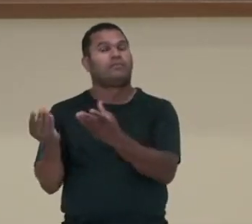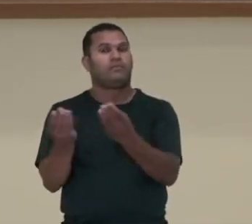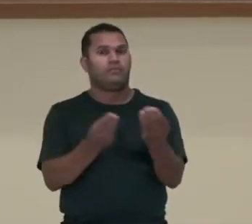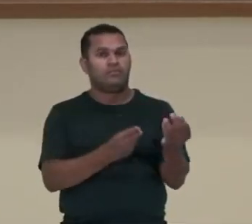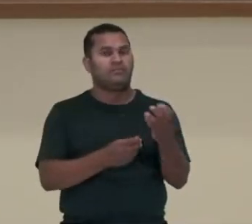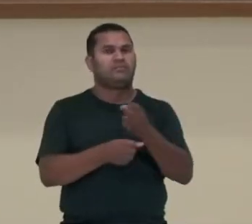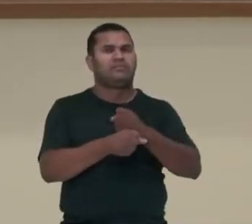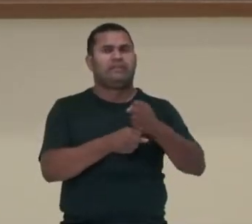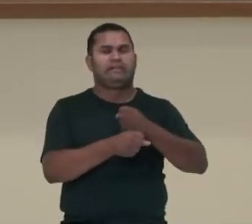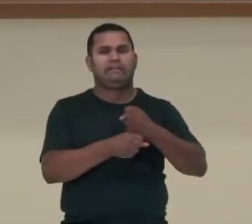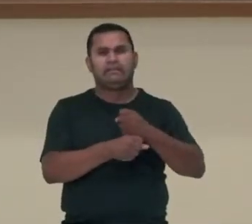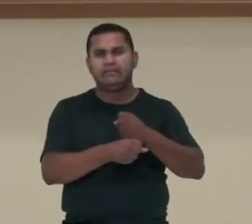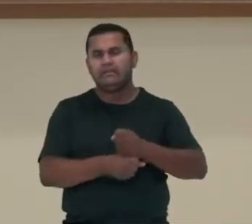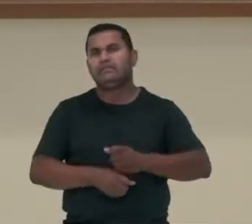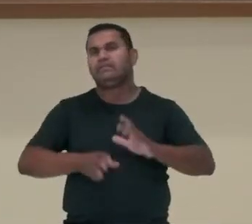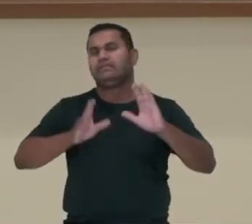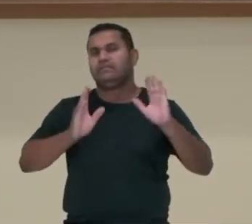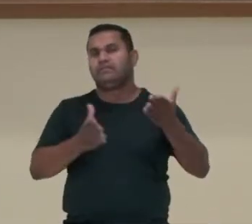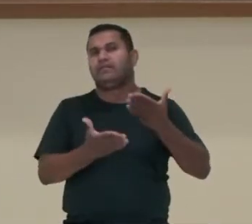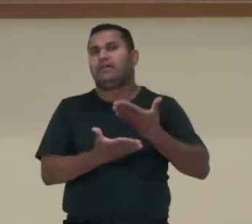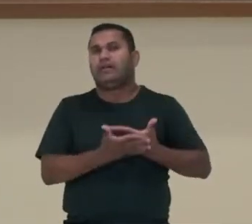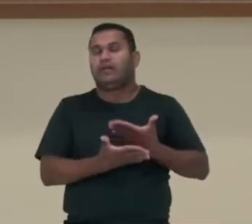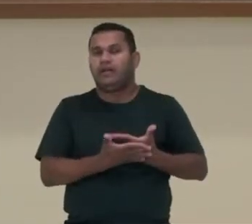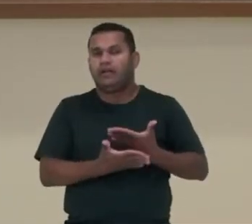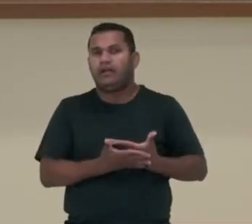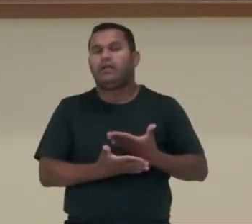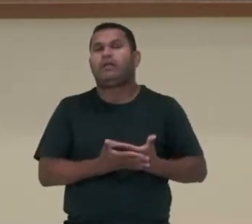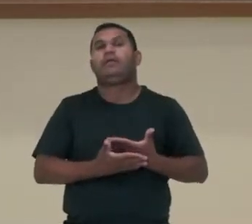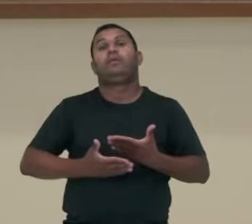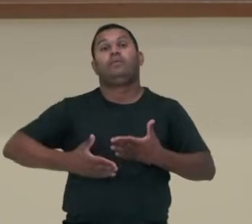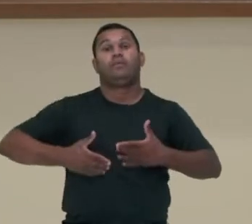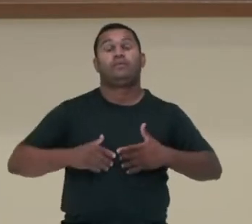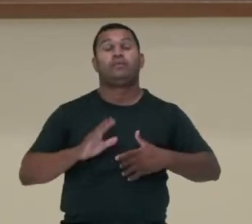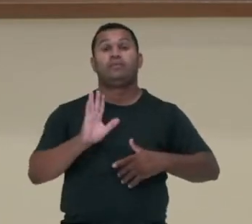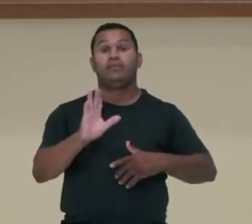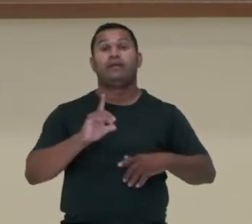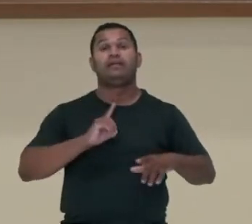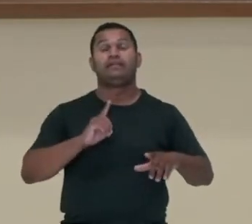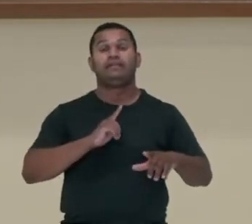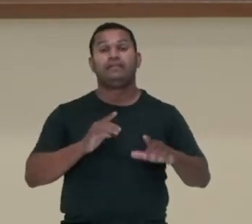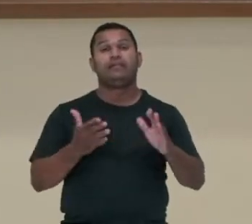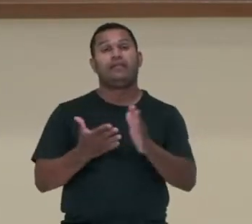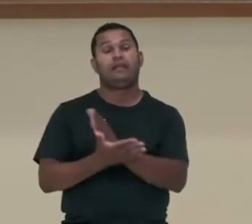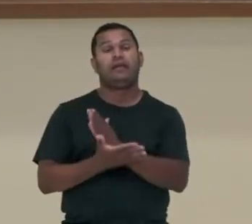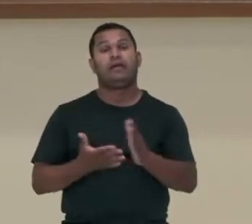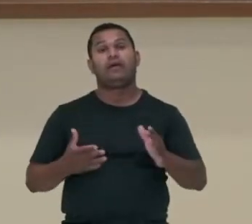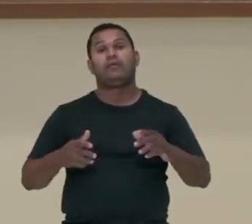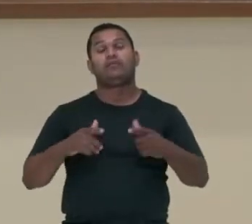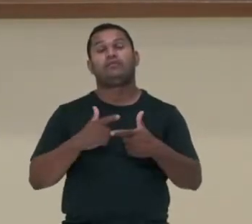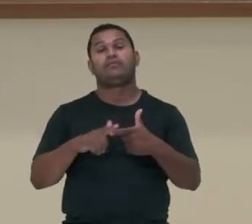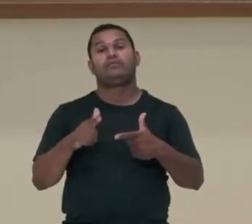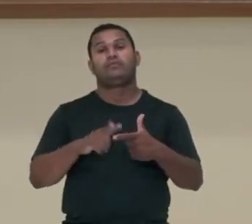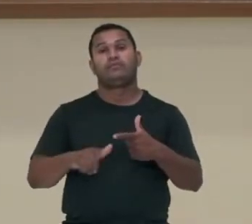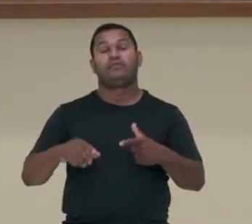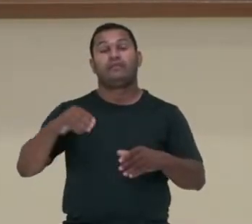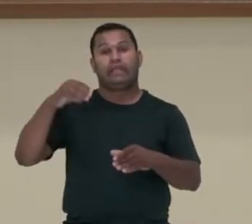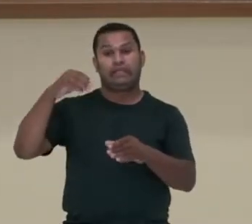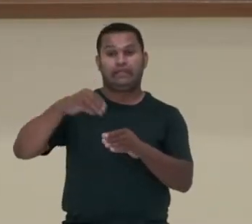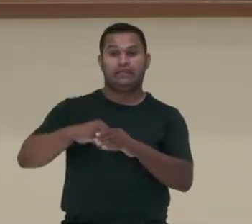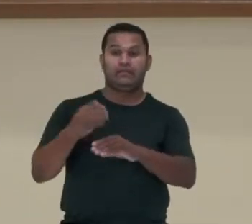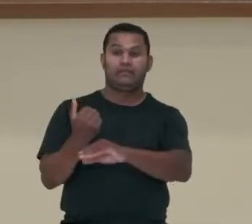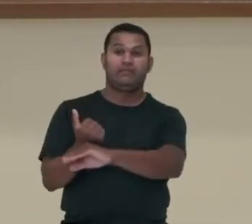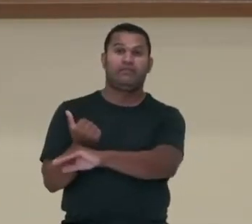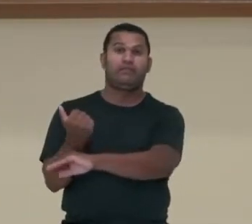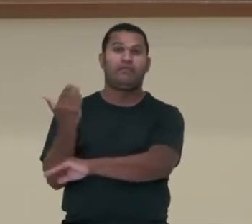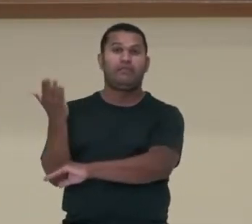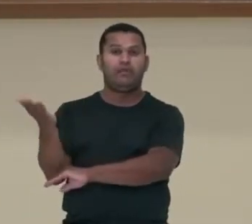anos, mas ela traz fatores externos que influenciam nos genes, na produção, na